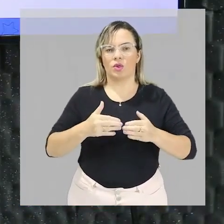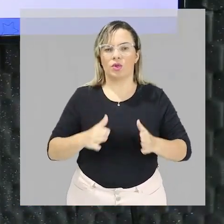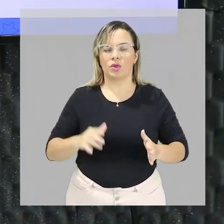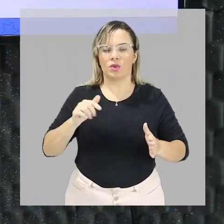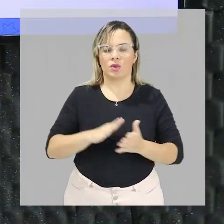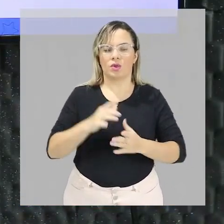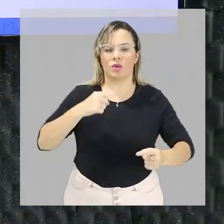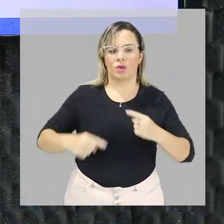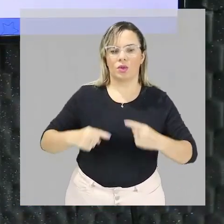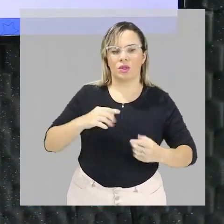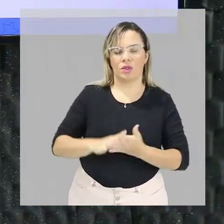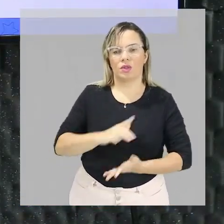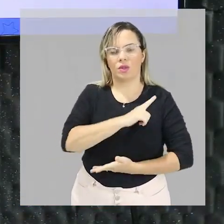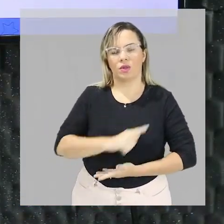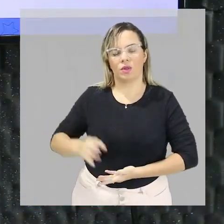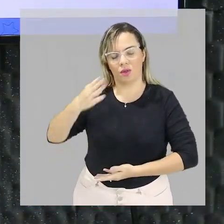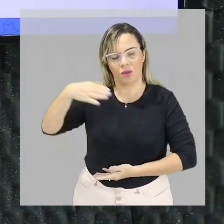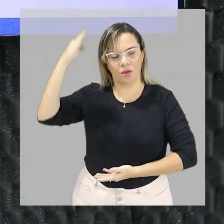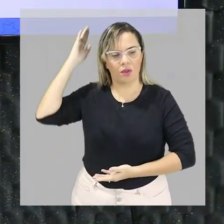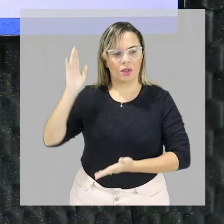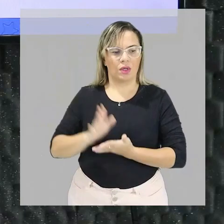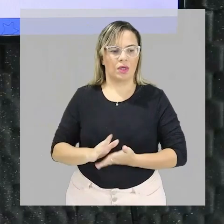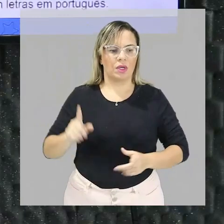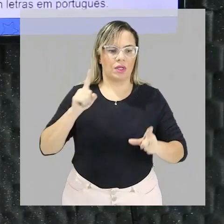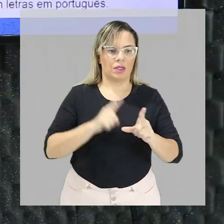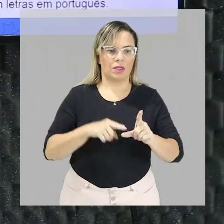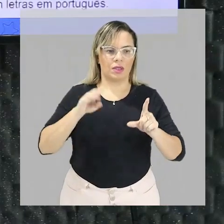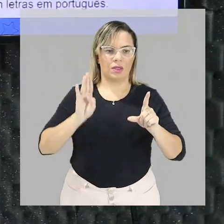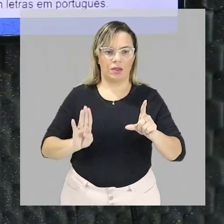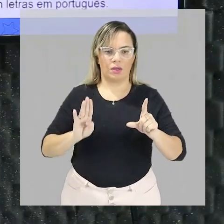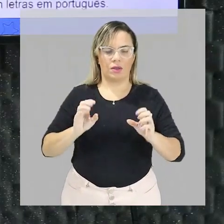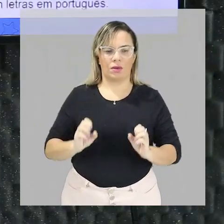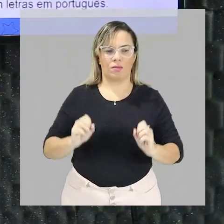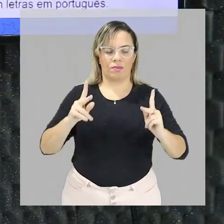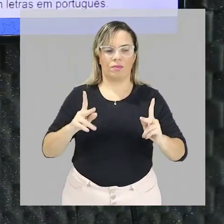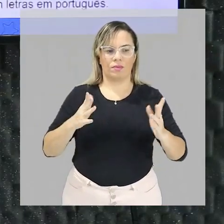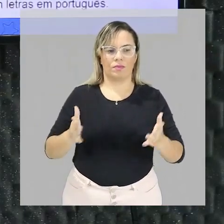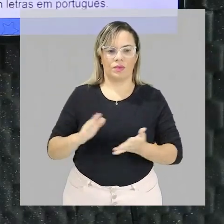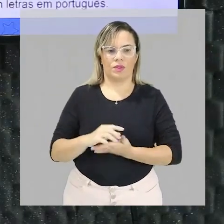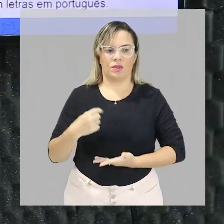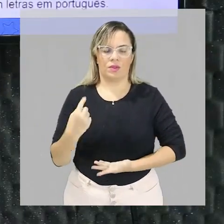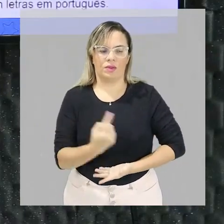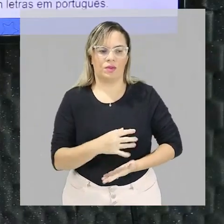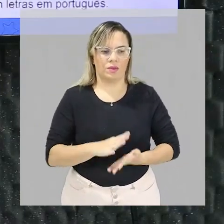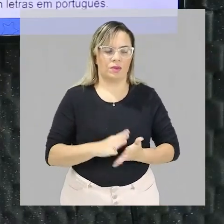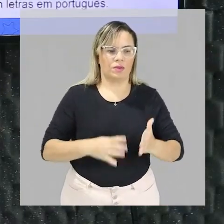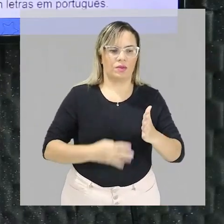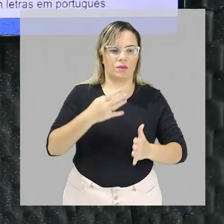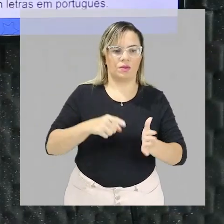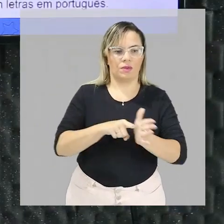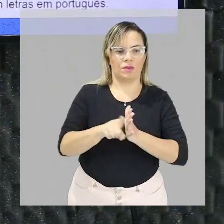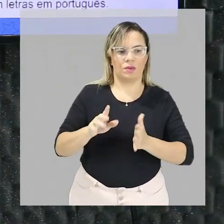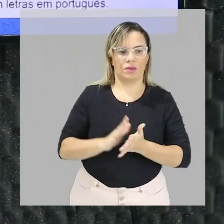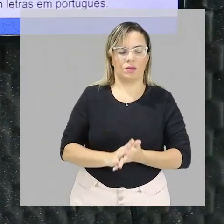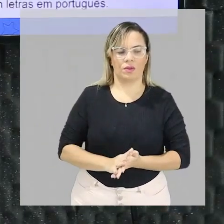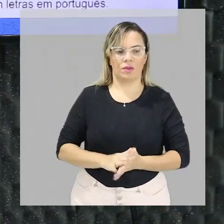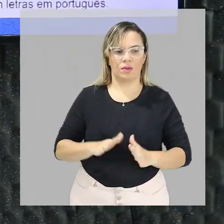política durante o governo Geisel. Resposta, letra B de bola. Ok? Aí nós temos uma quarta questão também do